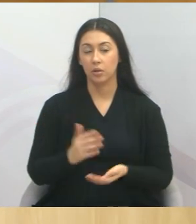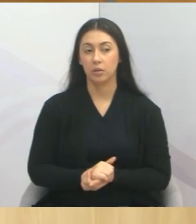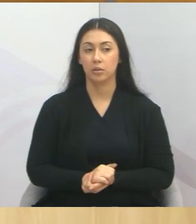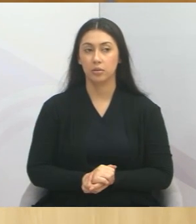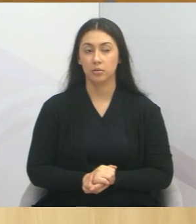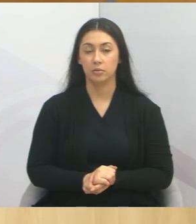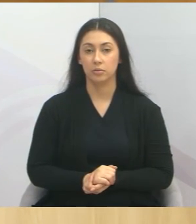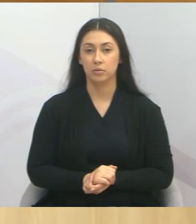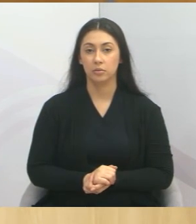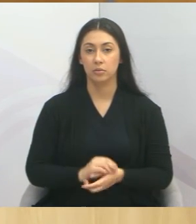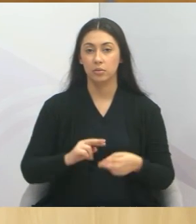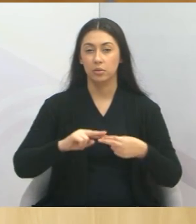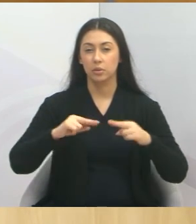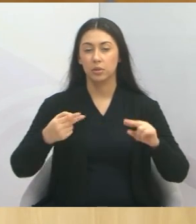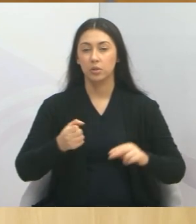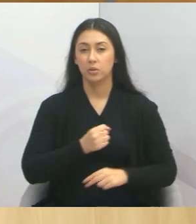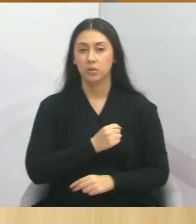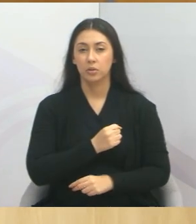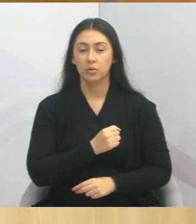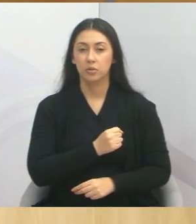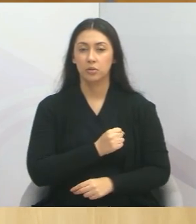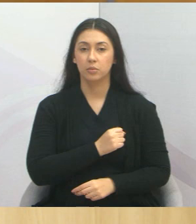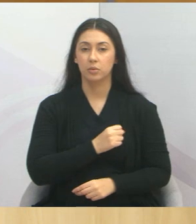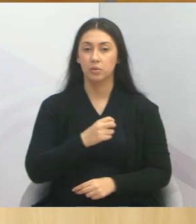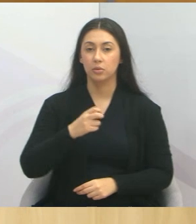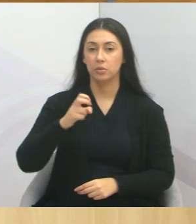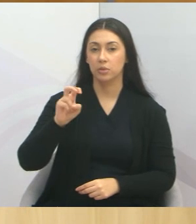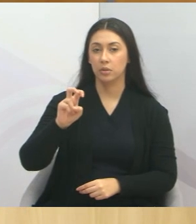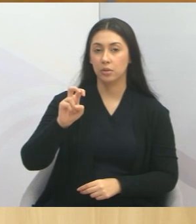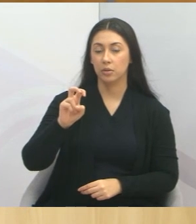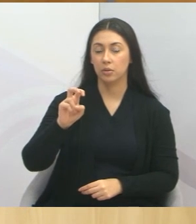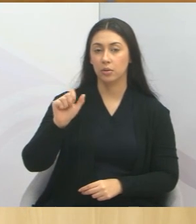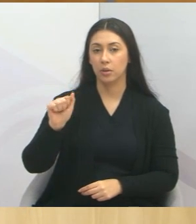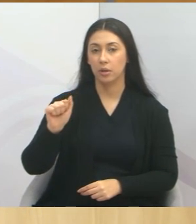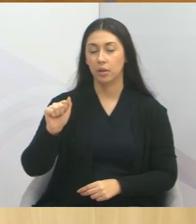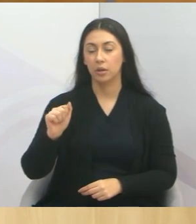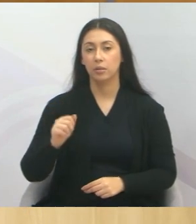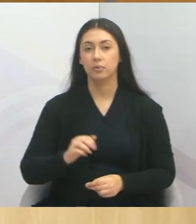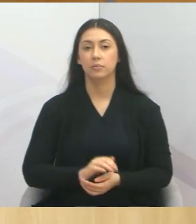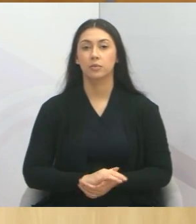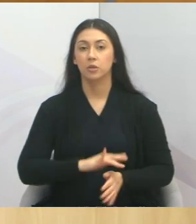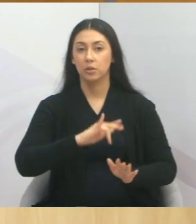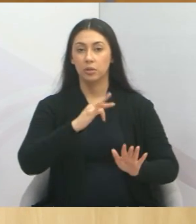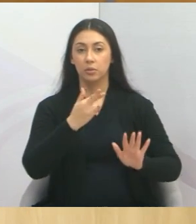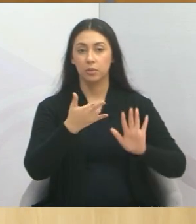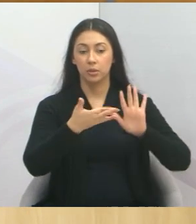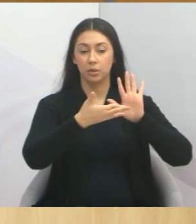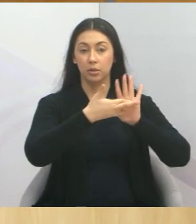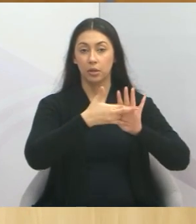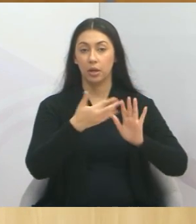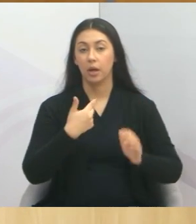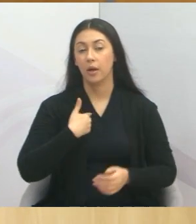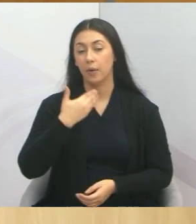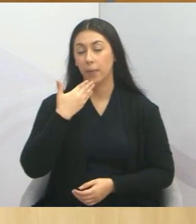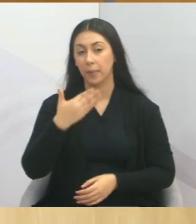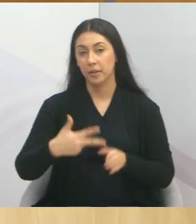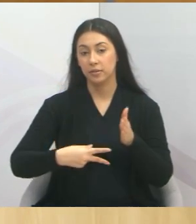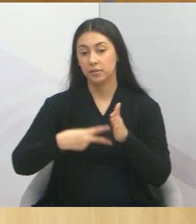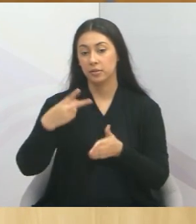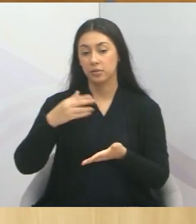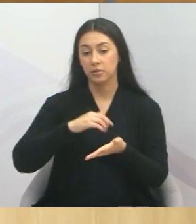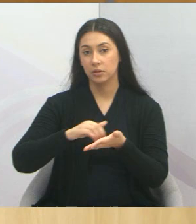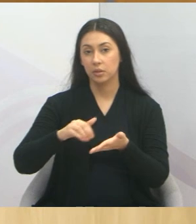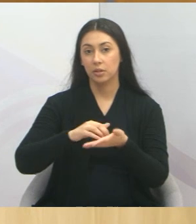modo nos termos do inciso 5 a do artigo 72 do Regimento Interno desta casa peça o segundo o secretário que